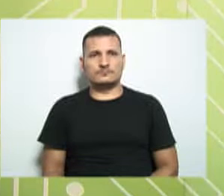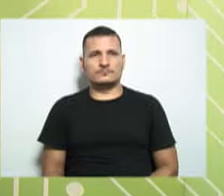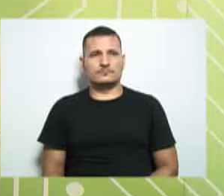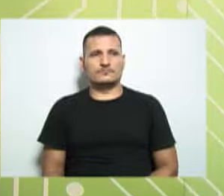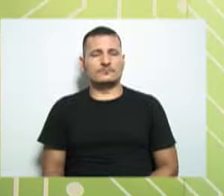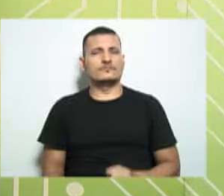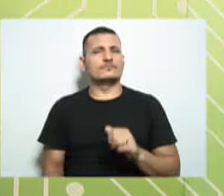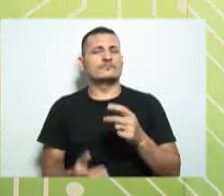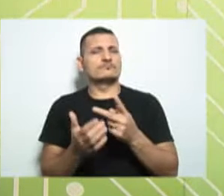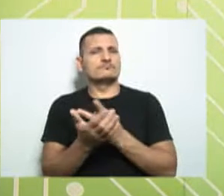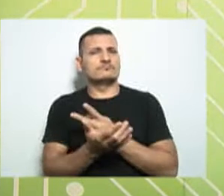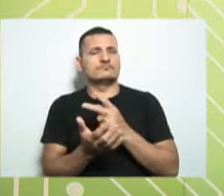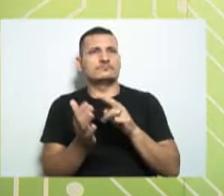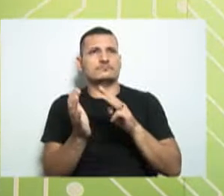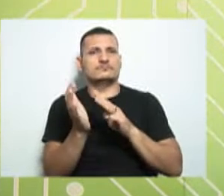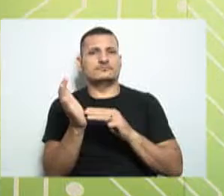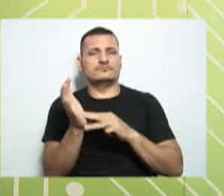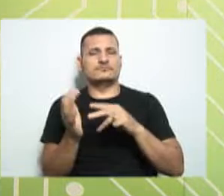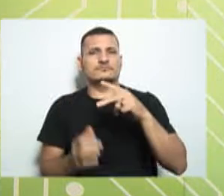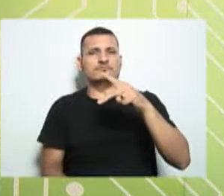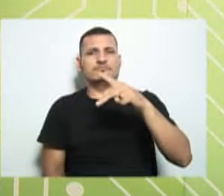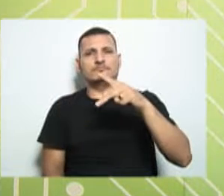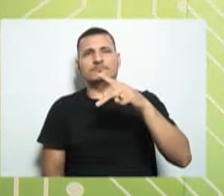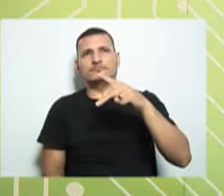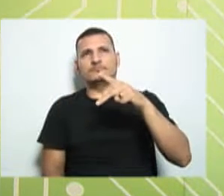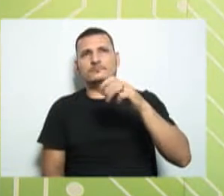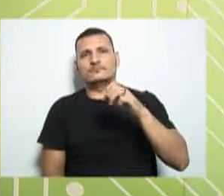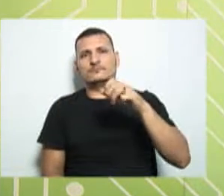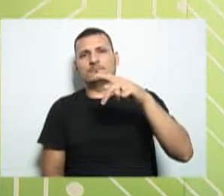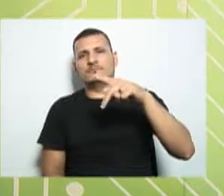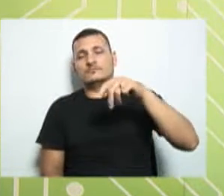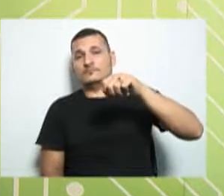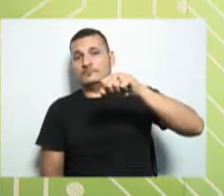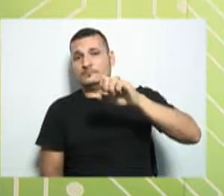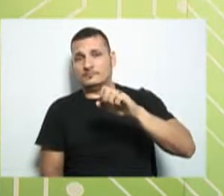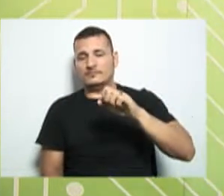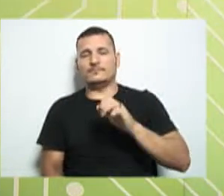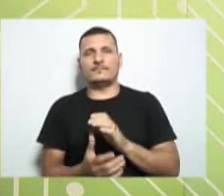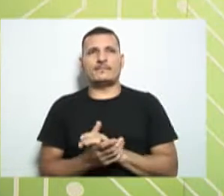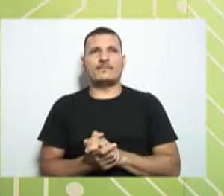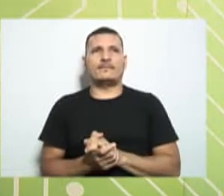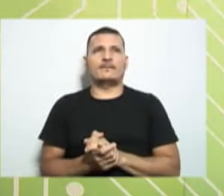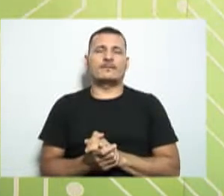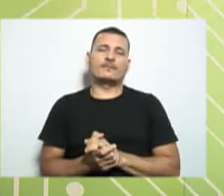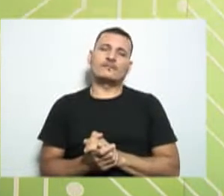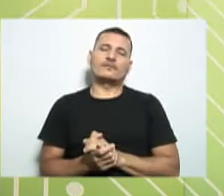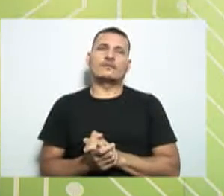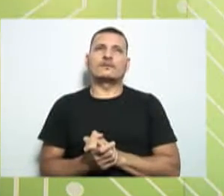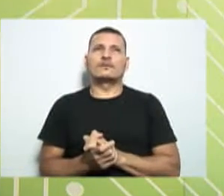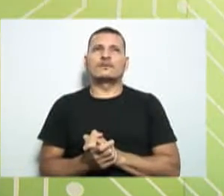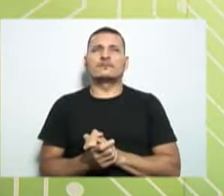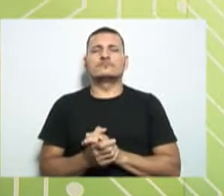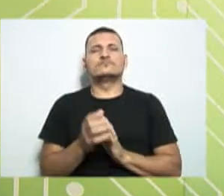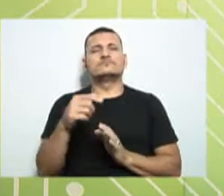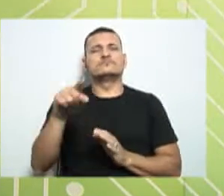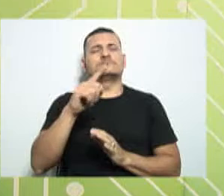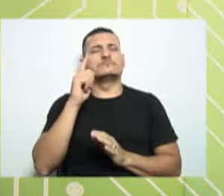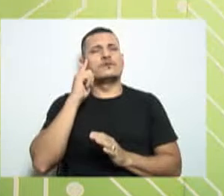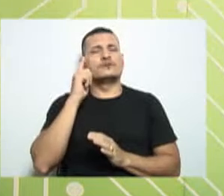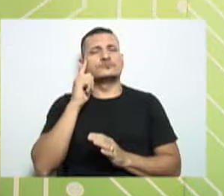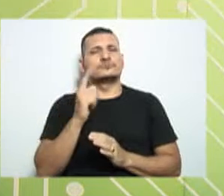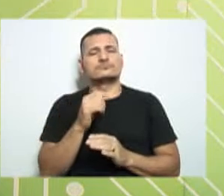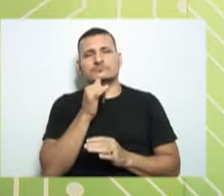O que acontece com o método PEPS? Eu gosto de utilizar um exemplo bem dia a dia. O que vocês acham que acontece nesses